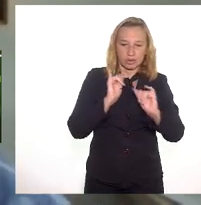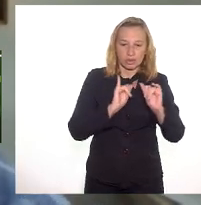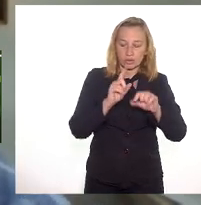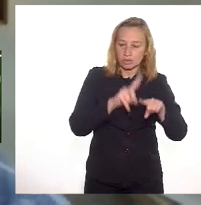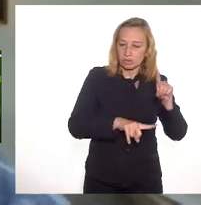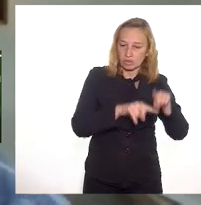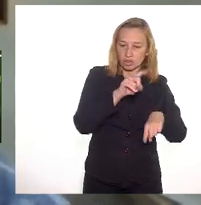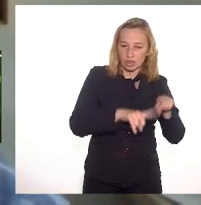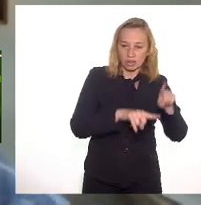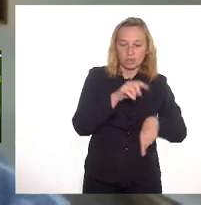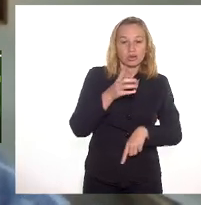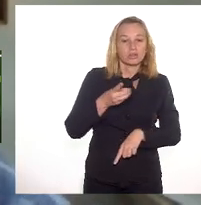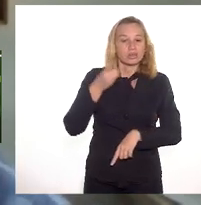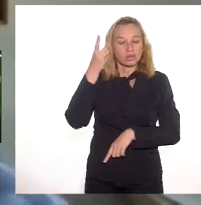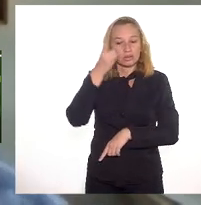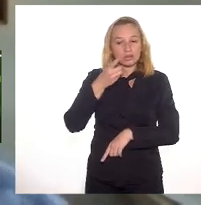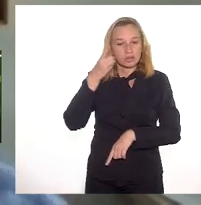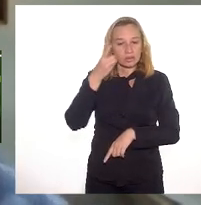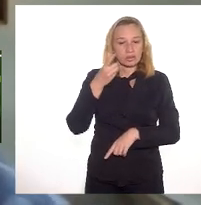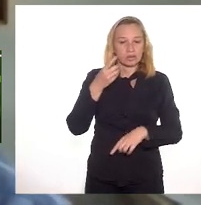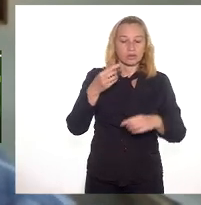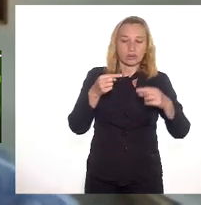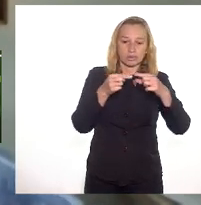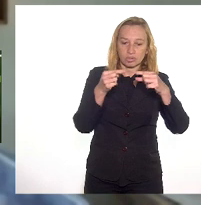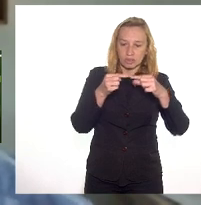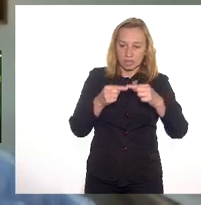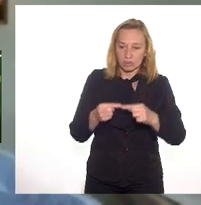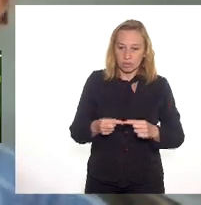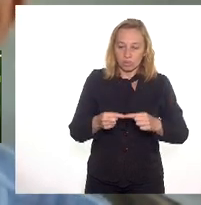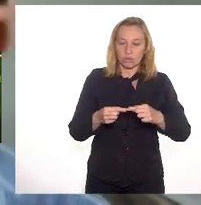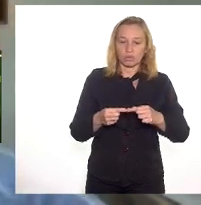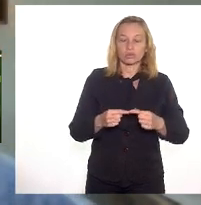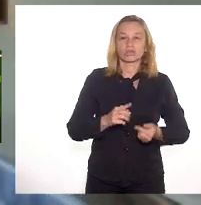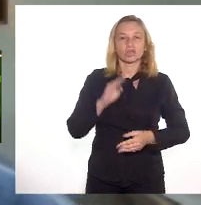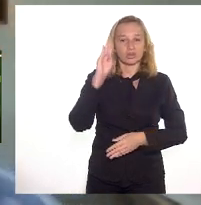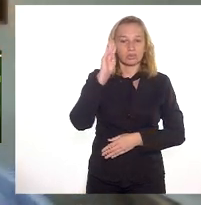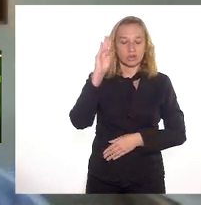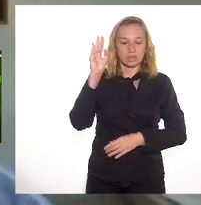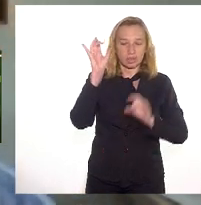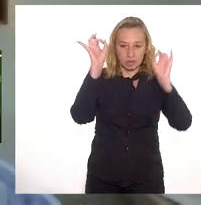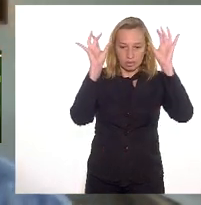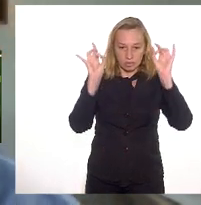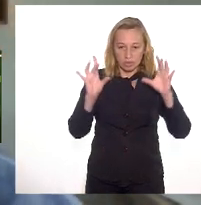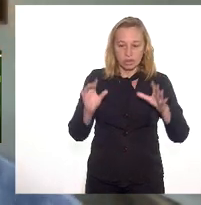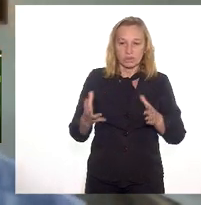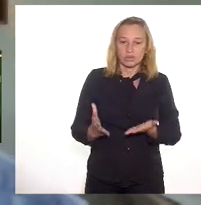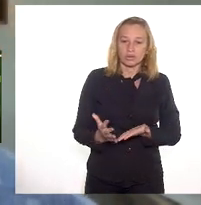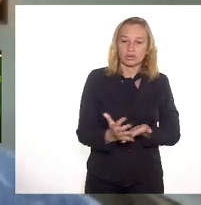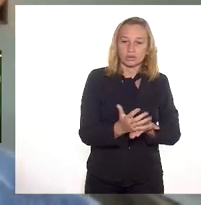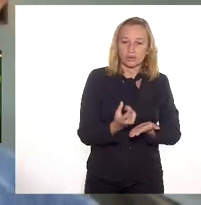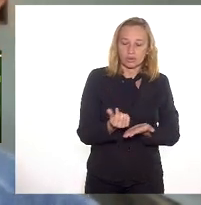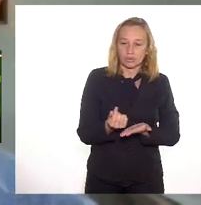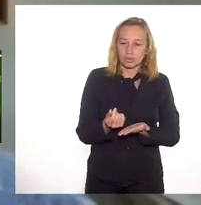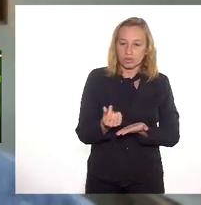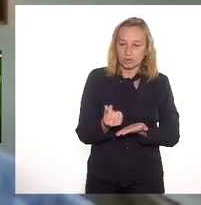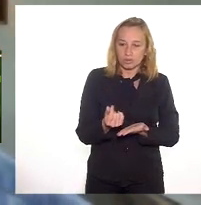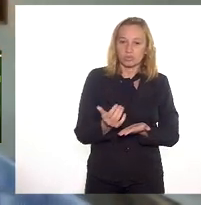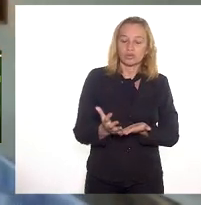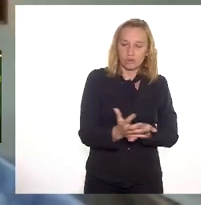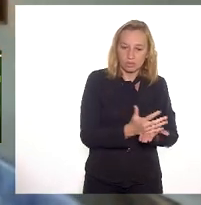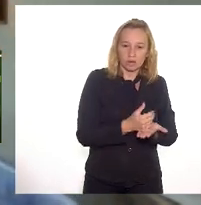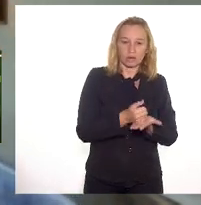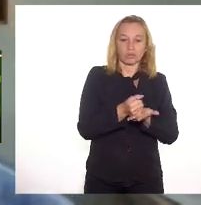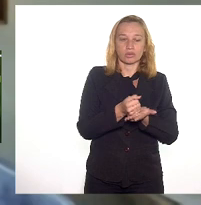de tais acordos, as datas, especialmente os valores recuperados. Então,